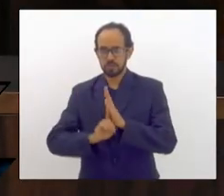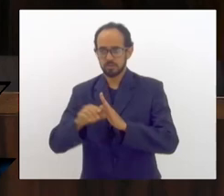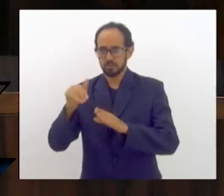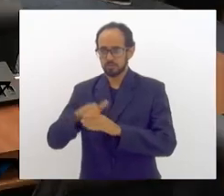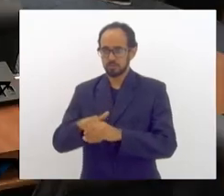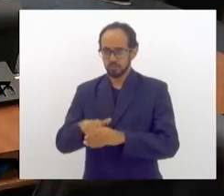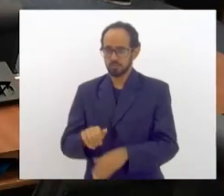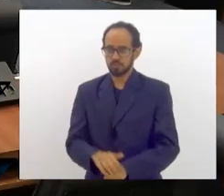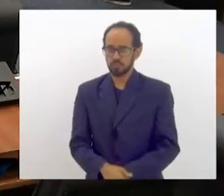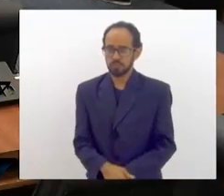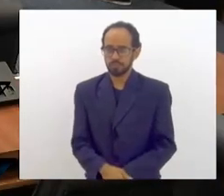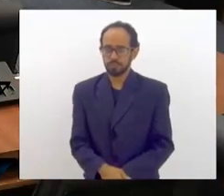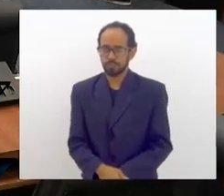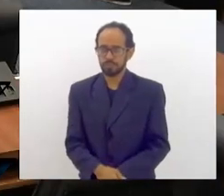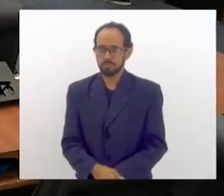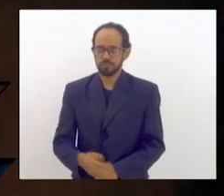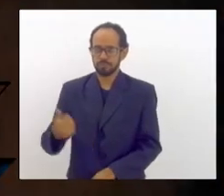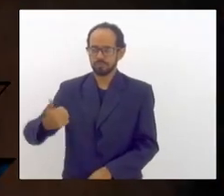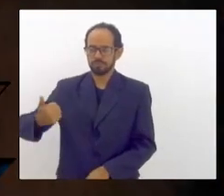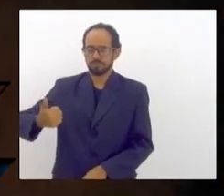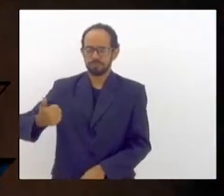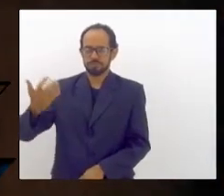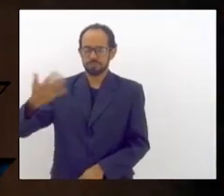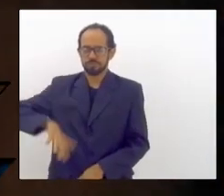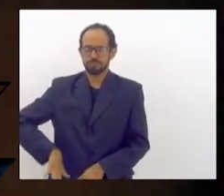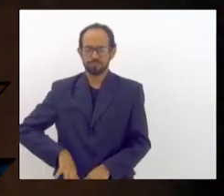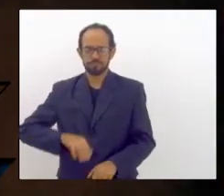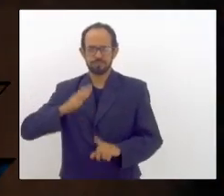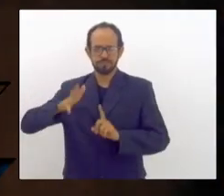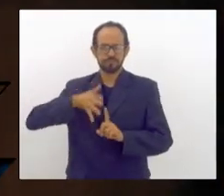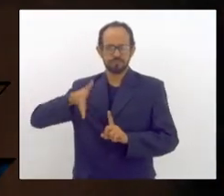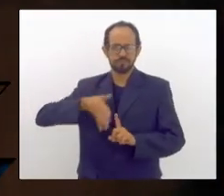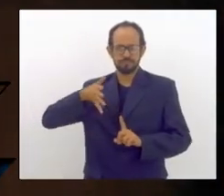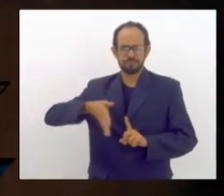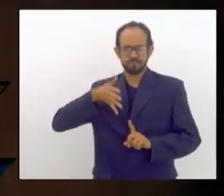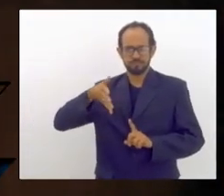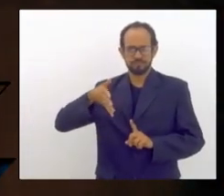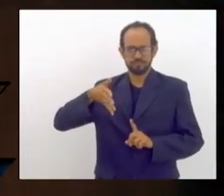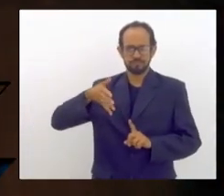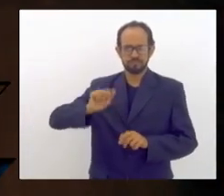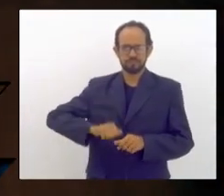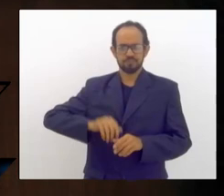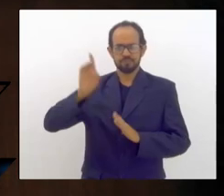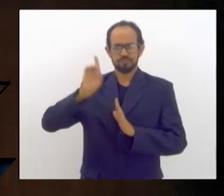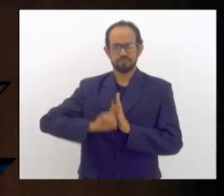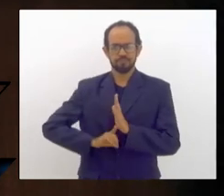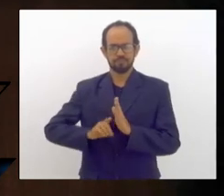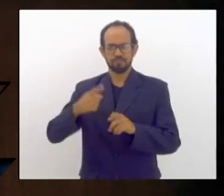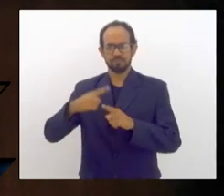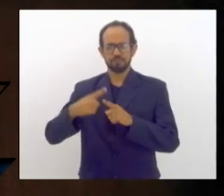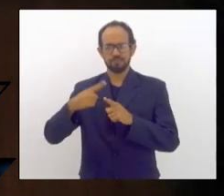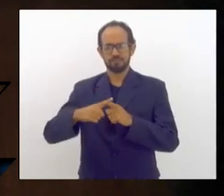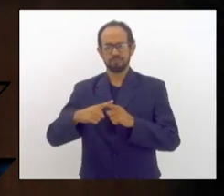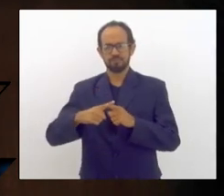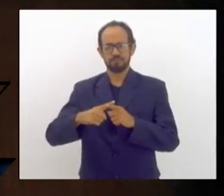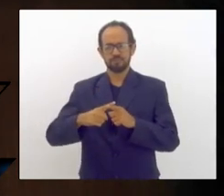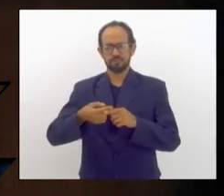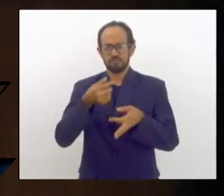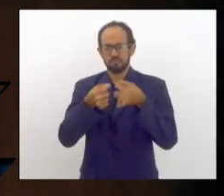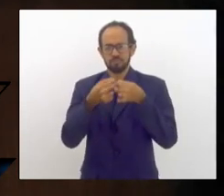Primeiro, eu não iria fazer uma fala nessa declaração, porque eu acho que o nível dos